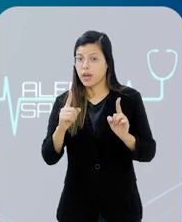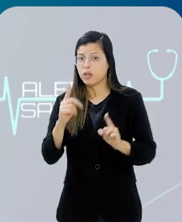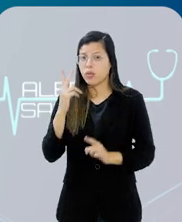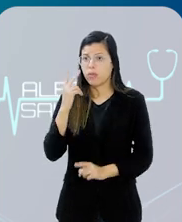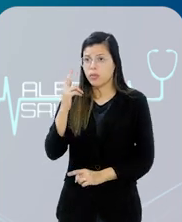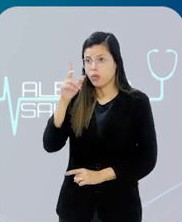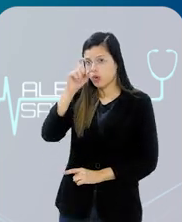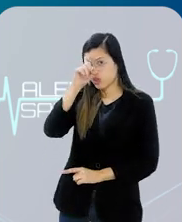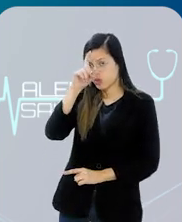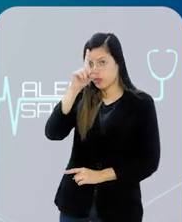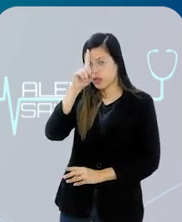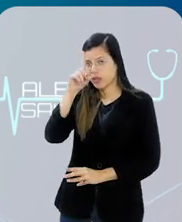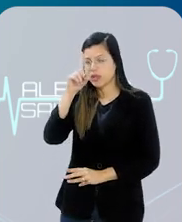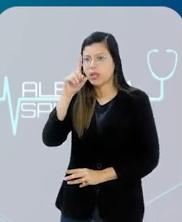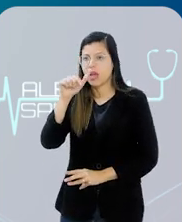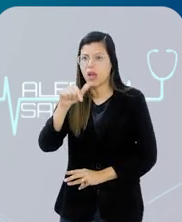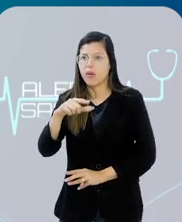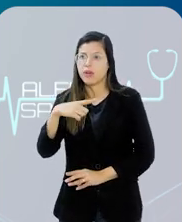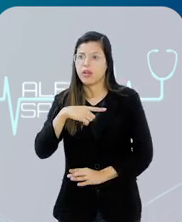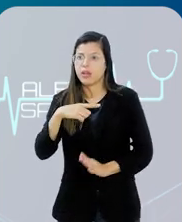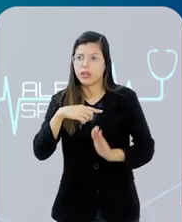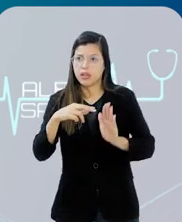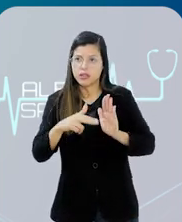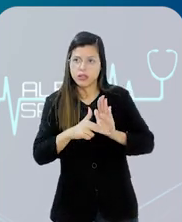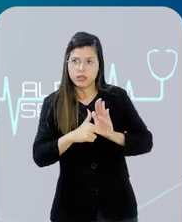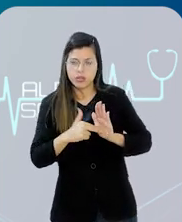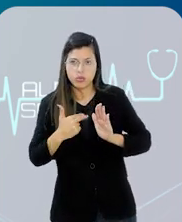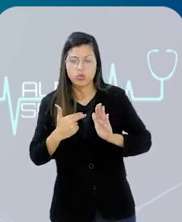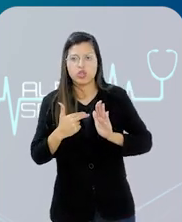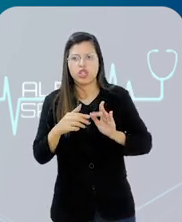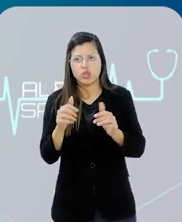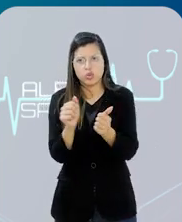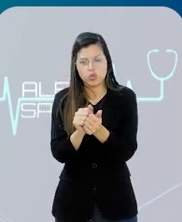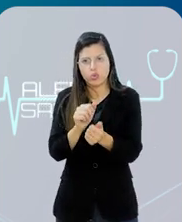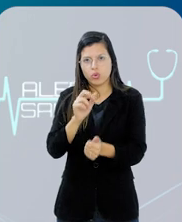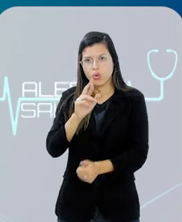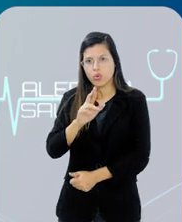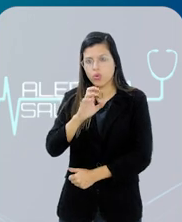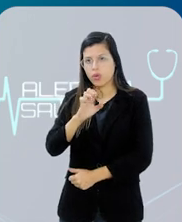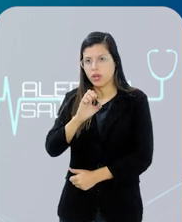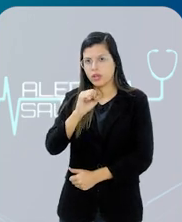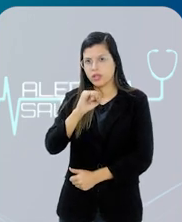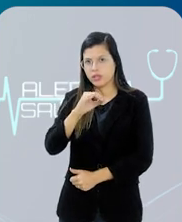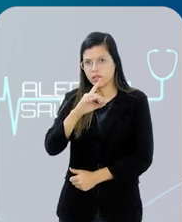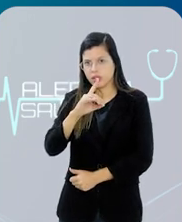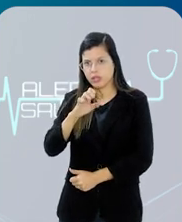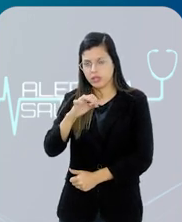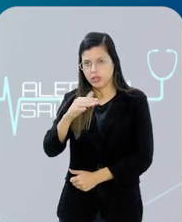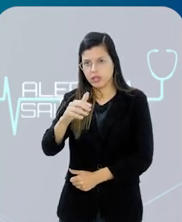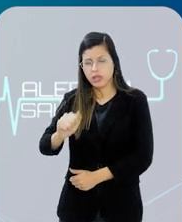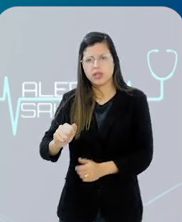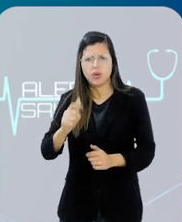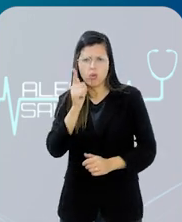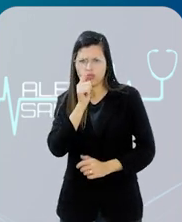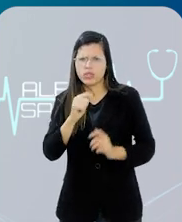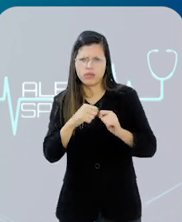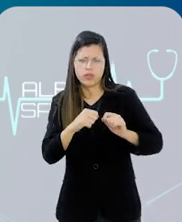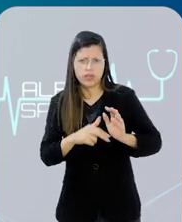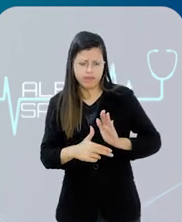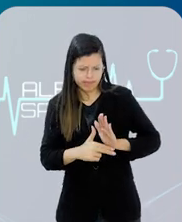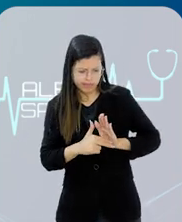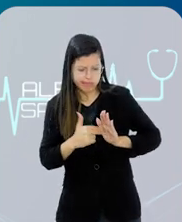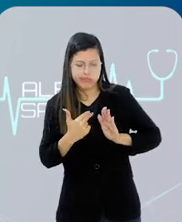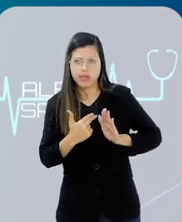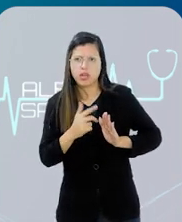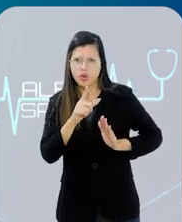hospitais e escola que têm serviço de cirurgia plástica com residência médica, esses hospitais e escola, ela vai conseguir fazer essa mamoplastia, até mesmo